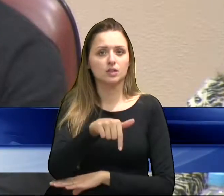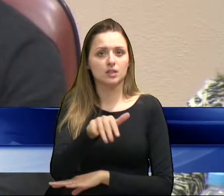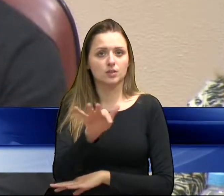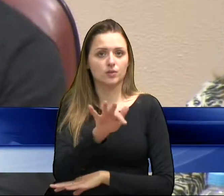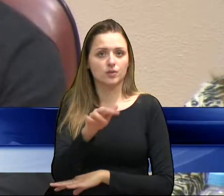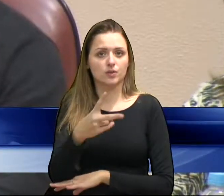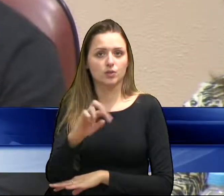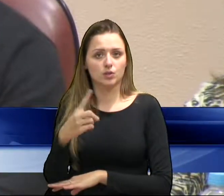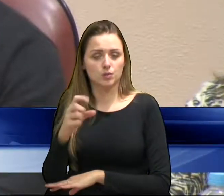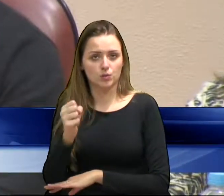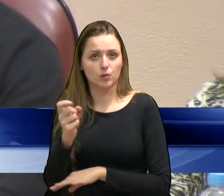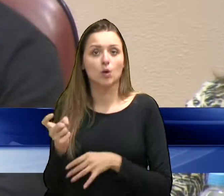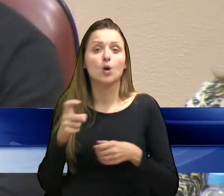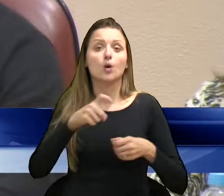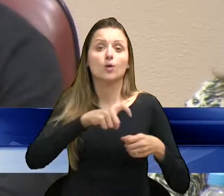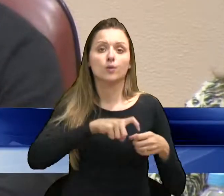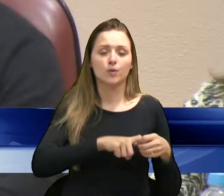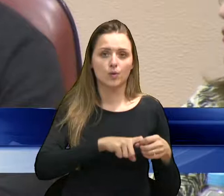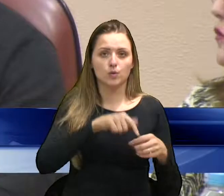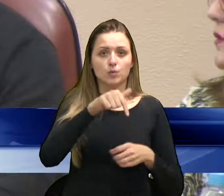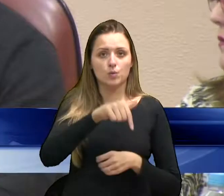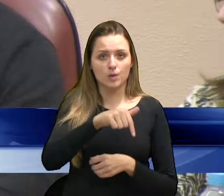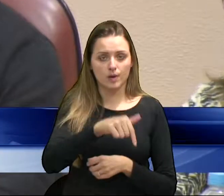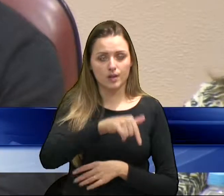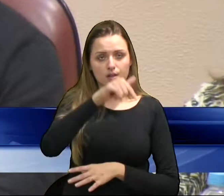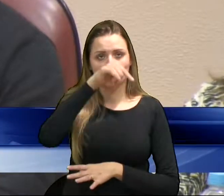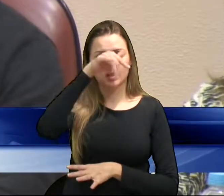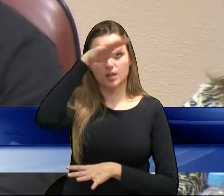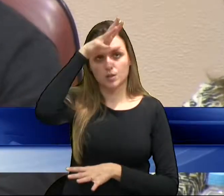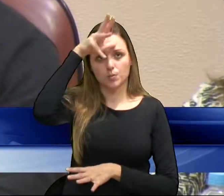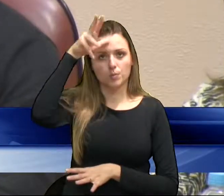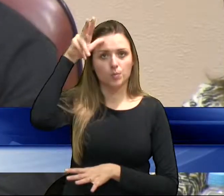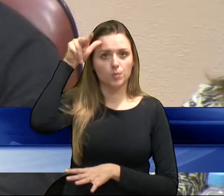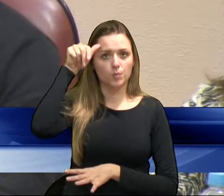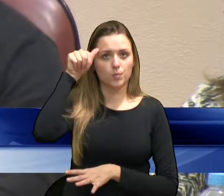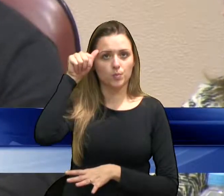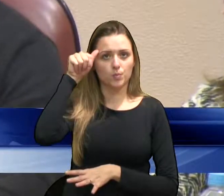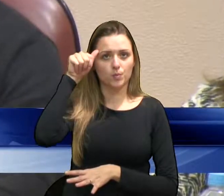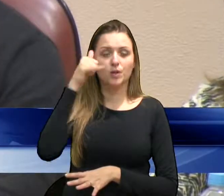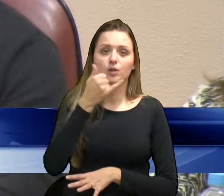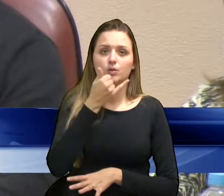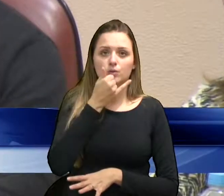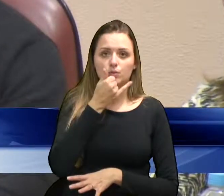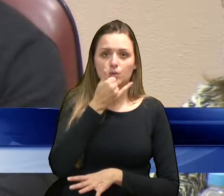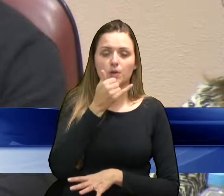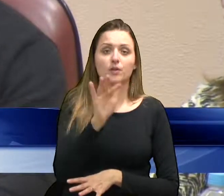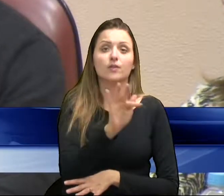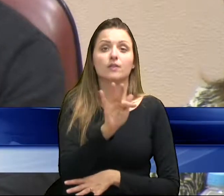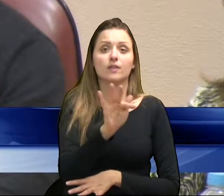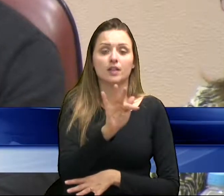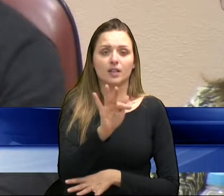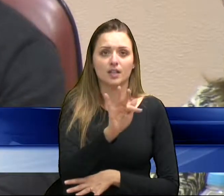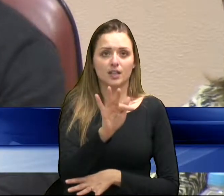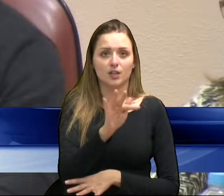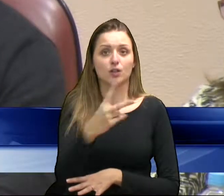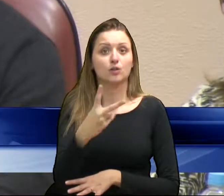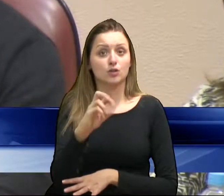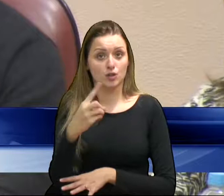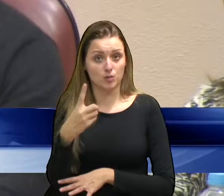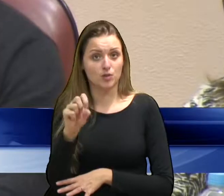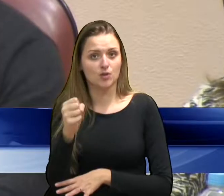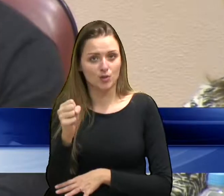2008, retornou ao Poder Executivo, isso, no dia de fevereiro de